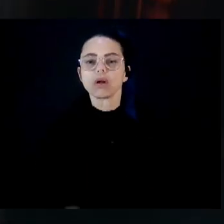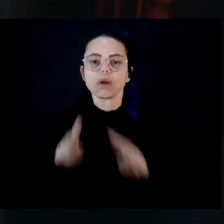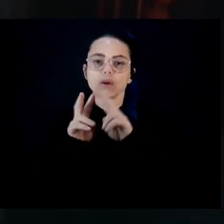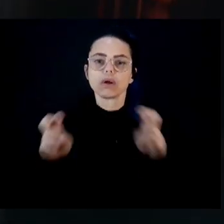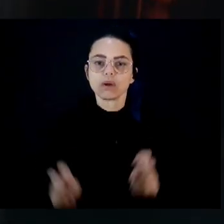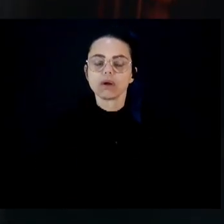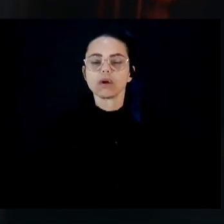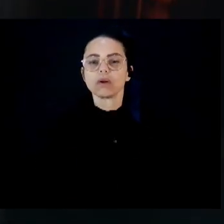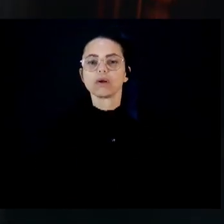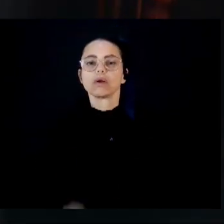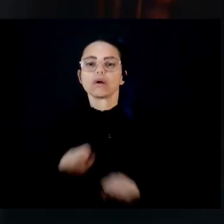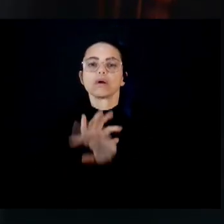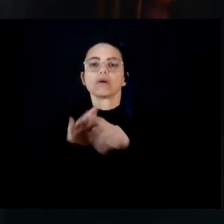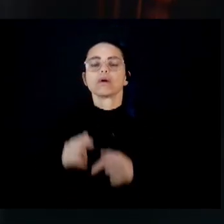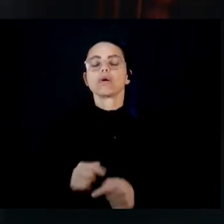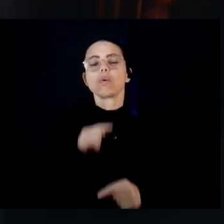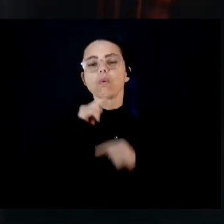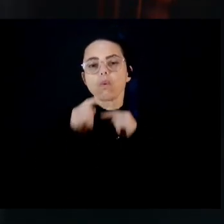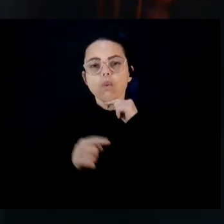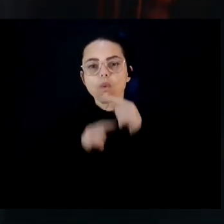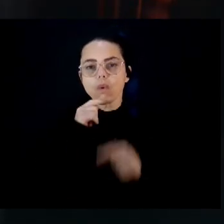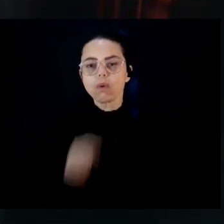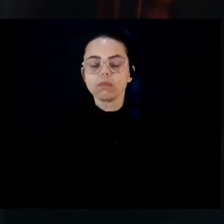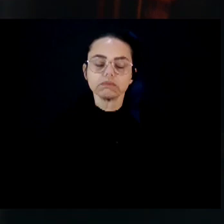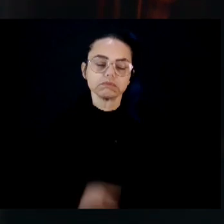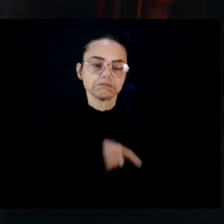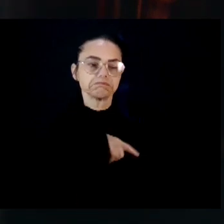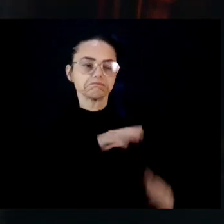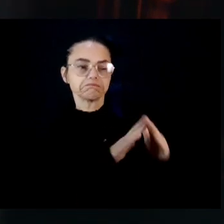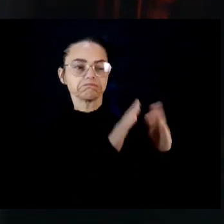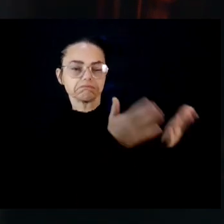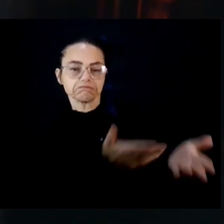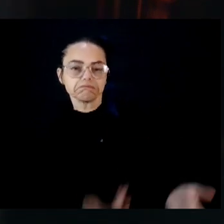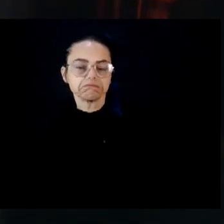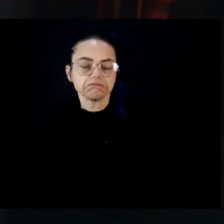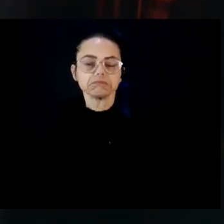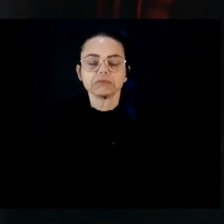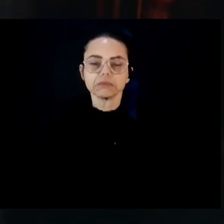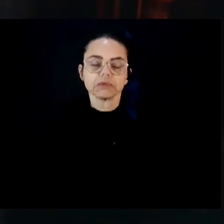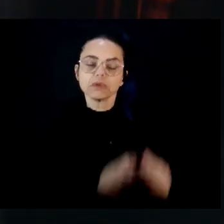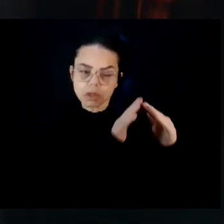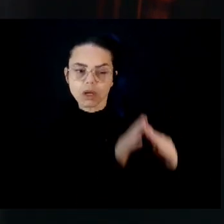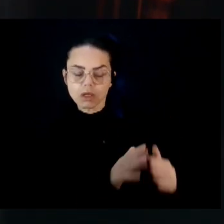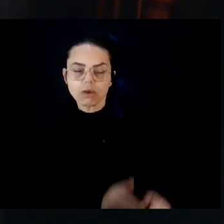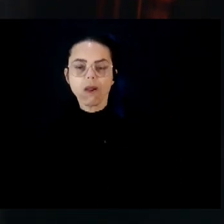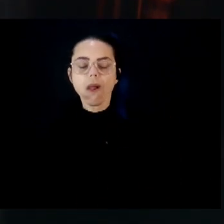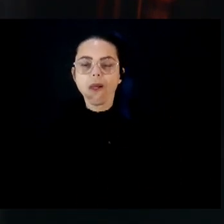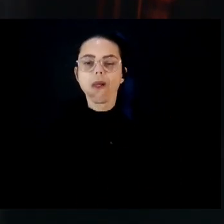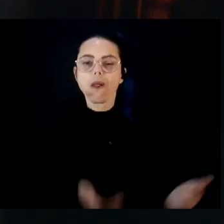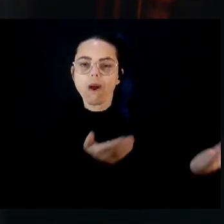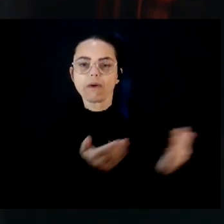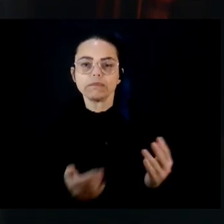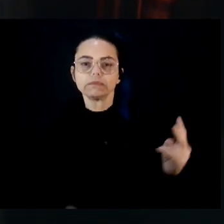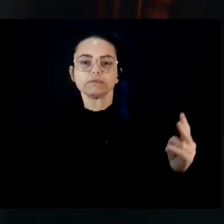esclarecer algumas dúvidas de quem está em casa, e nossa também aqui, recebemos no estúdio o médico nutrólogo